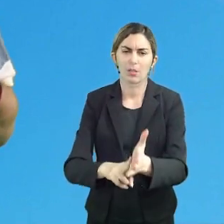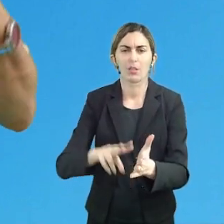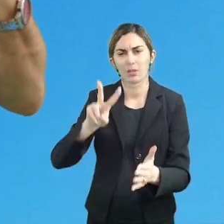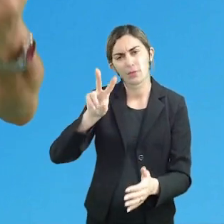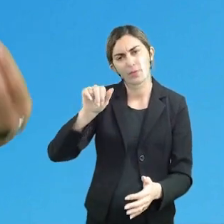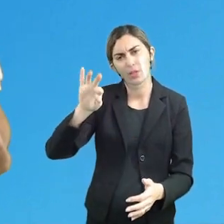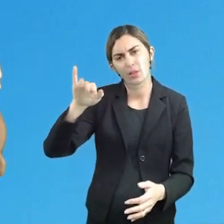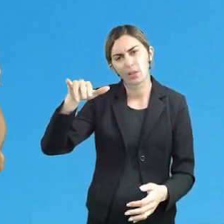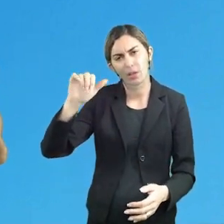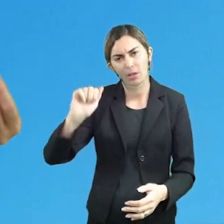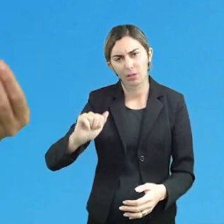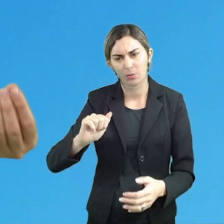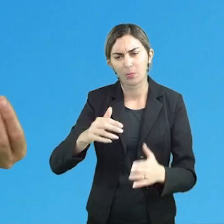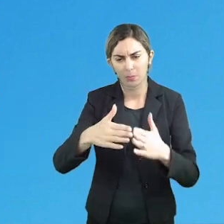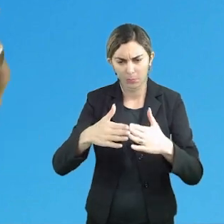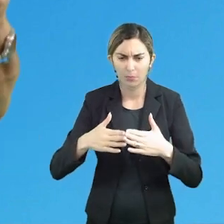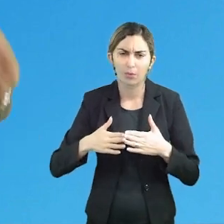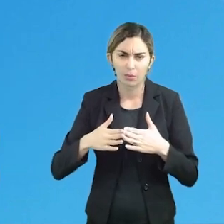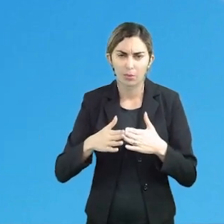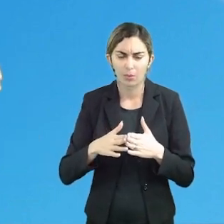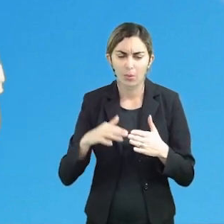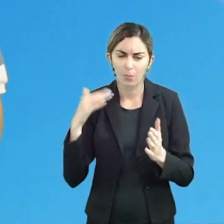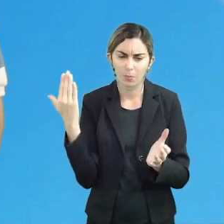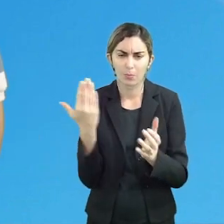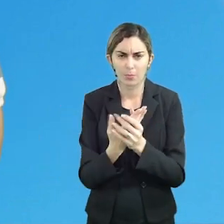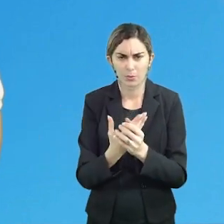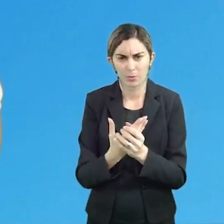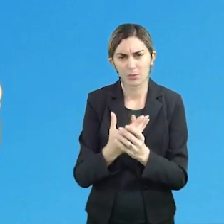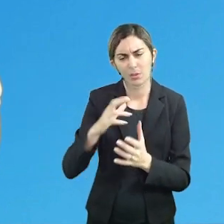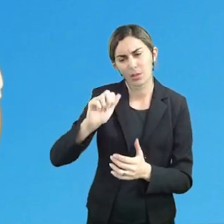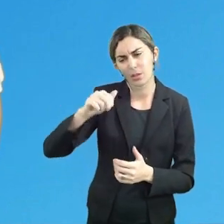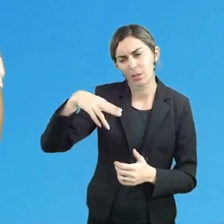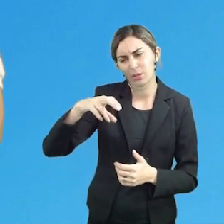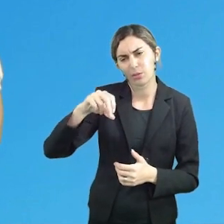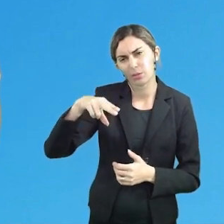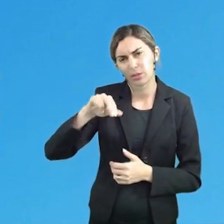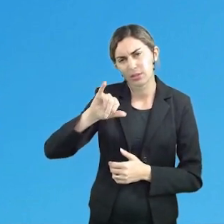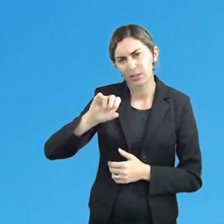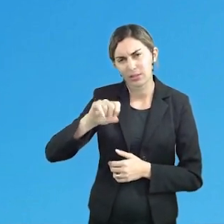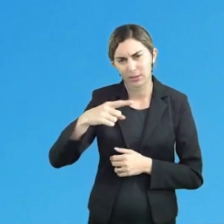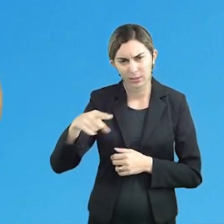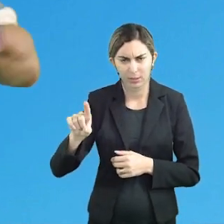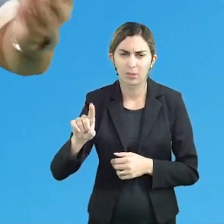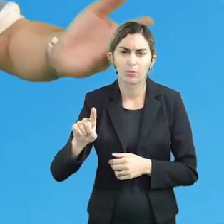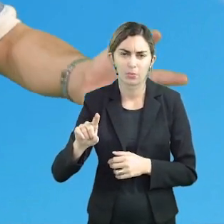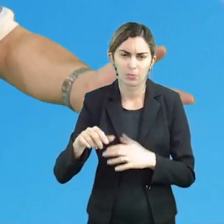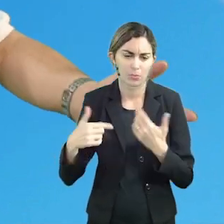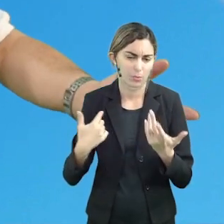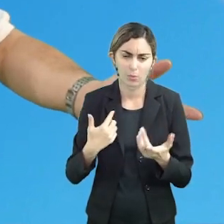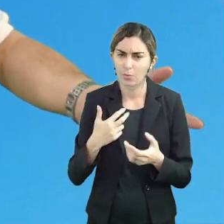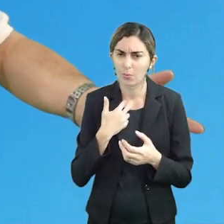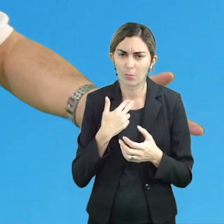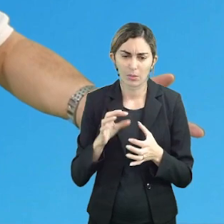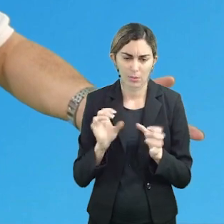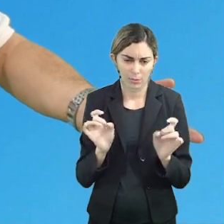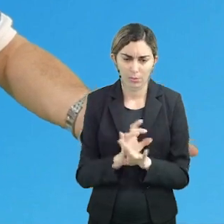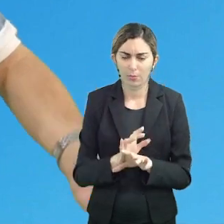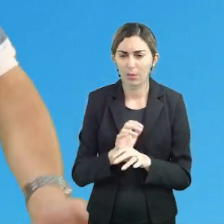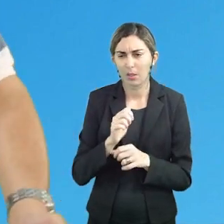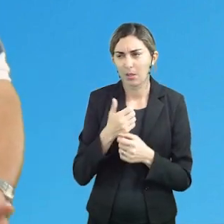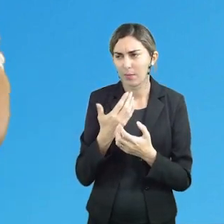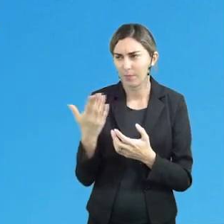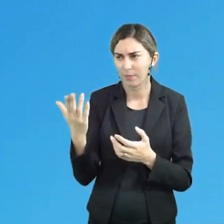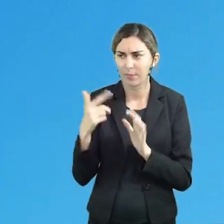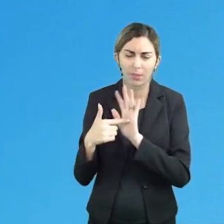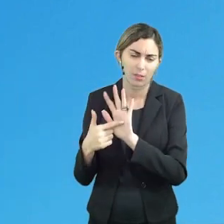Vaticano solicitando a abertura do processo de canonização de Dom Helder Câmara. E eu não poderia terminar a aula de hoje